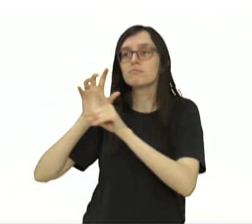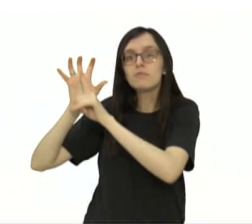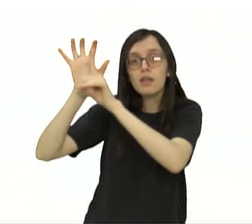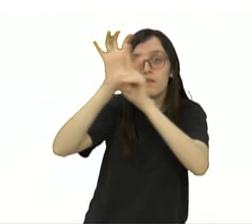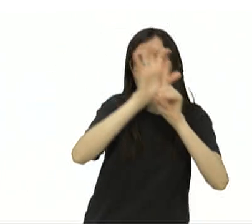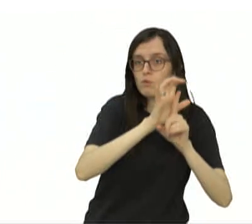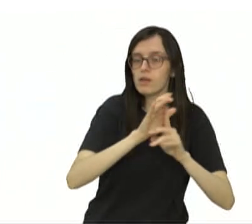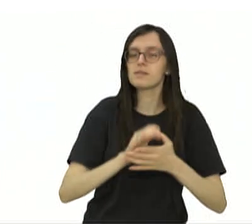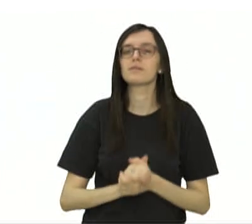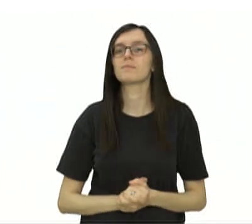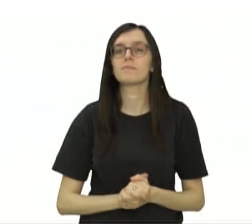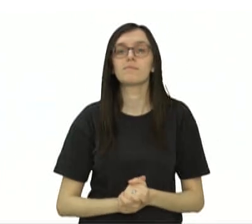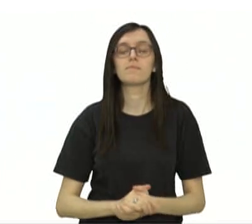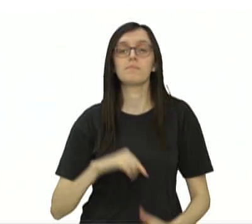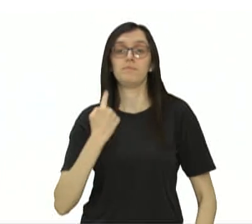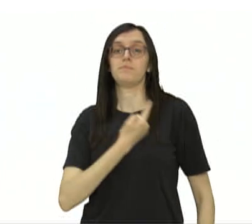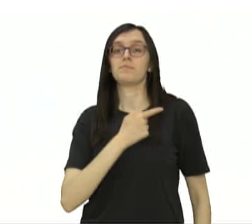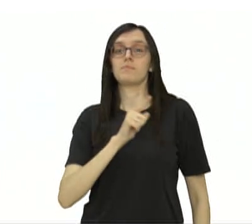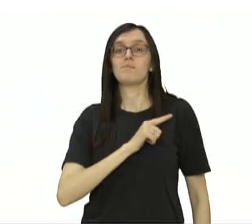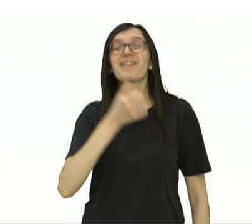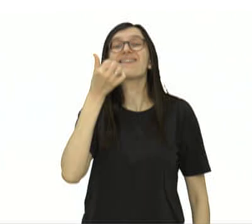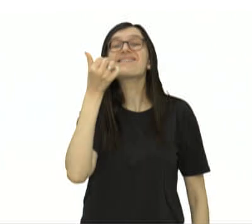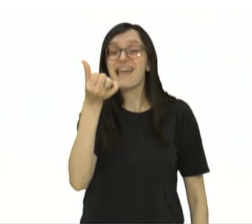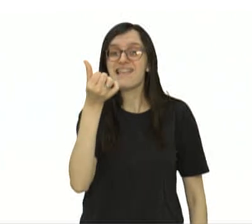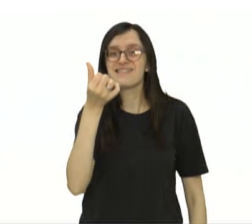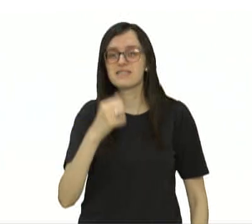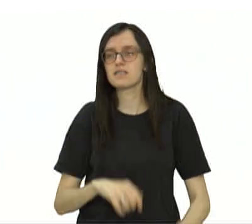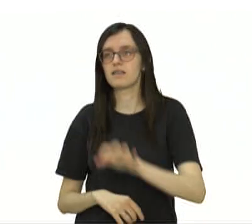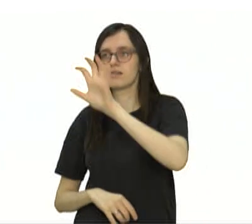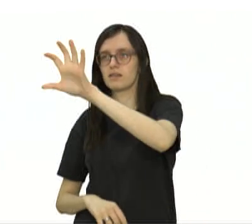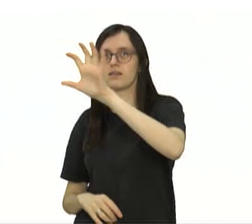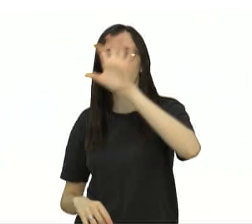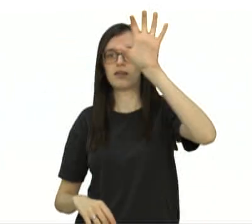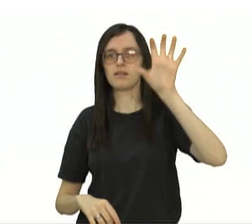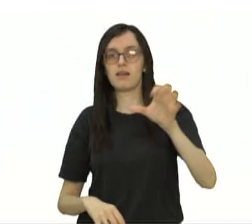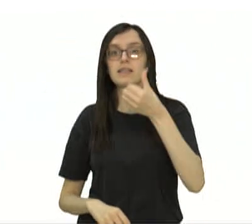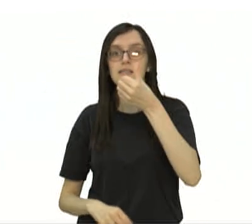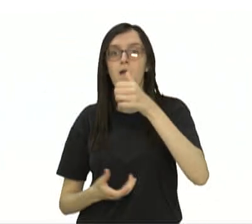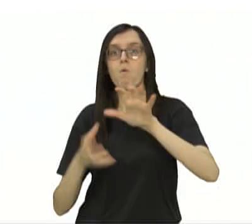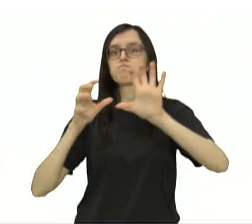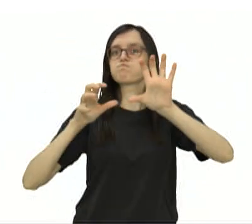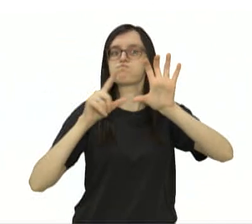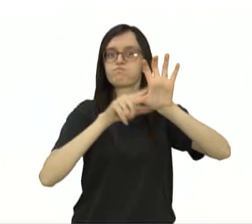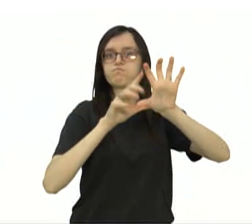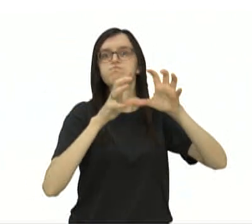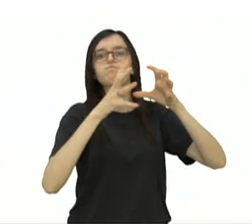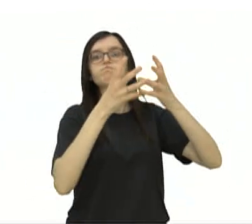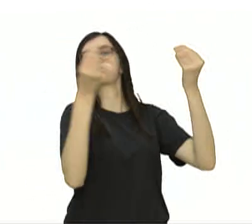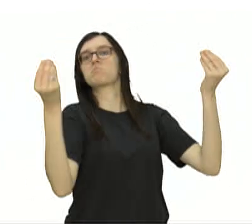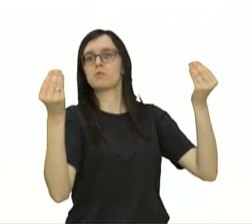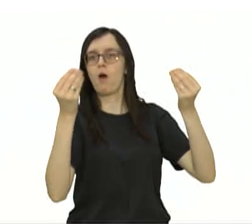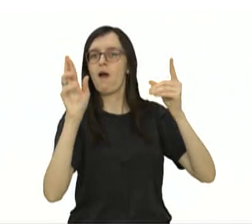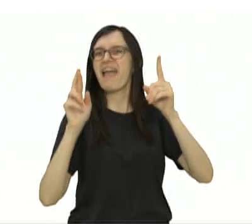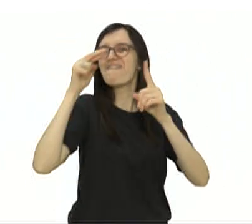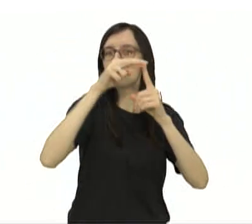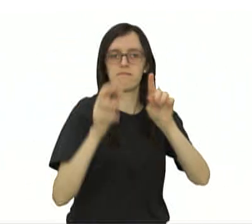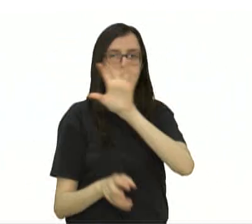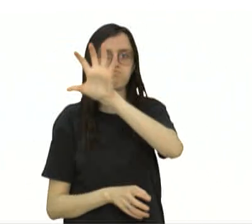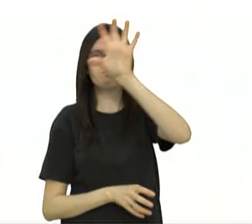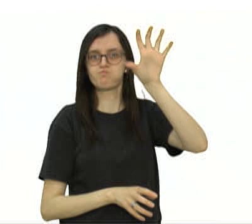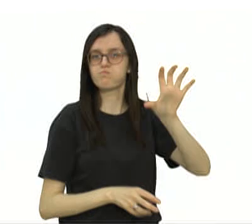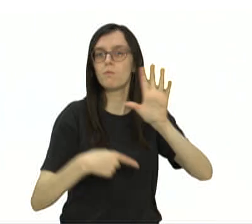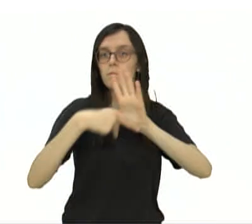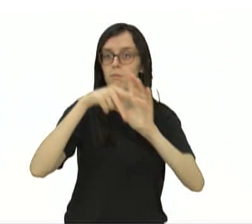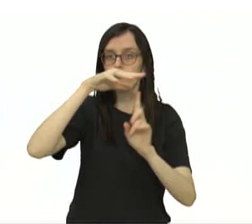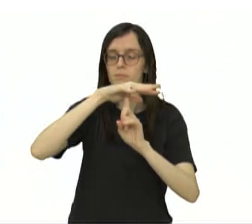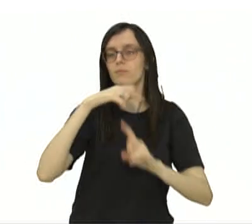certo? Então, nós temos 6 regiões intermediárias. Dentro dessas 6 regiões intermediárias, no total do Paraná,